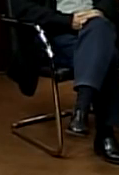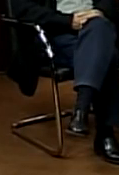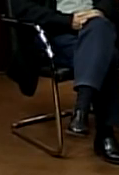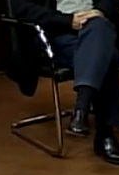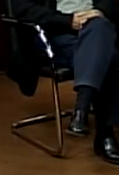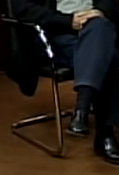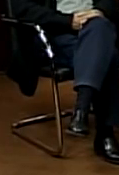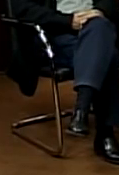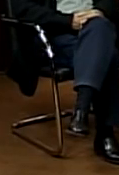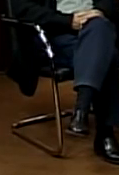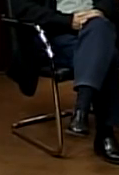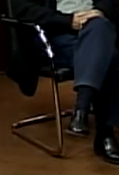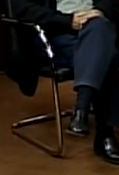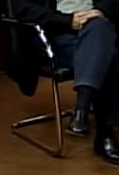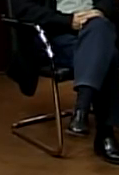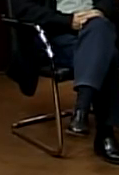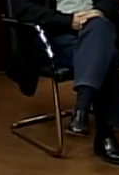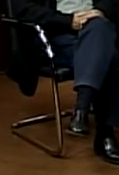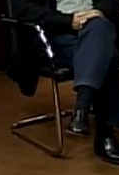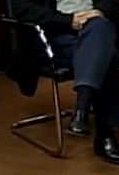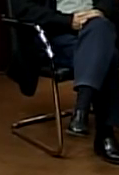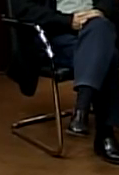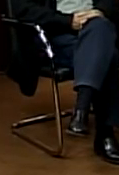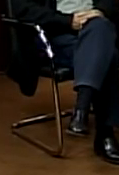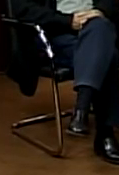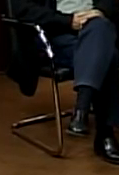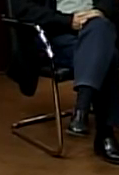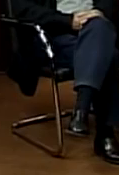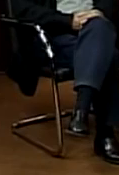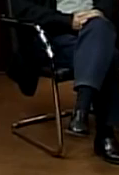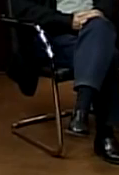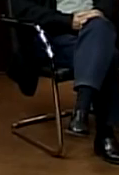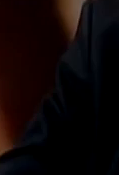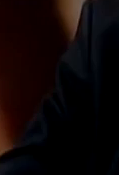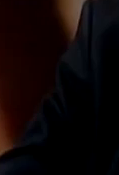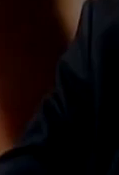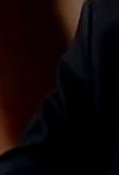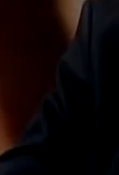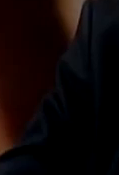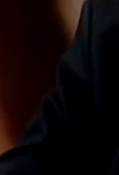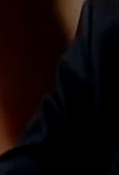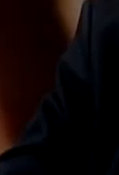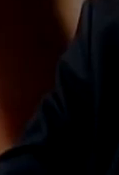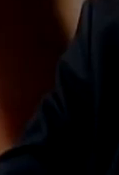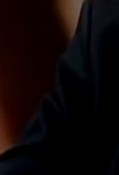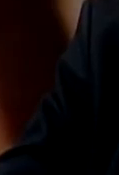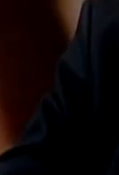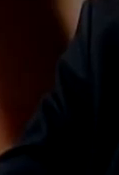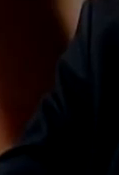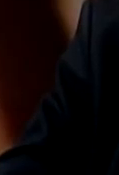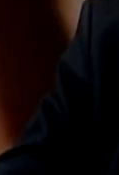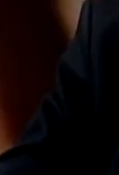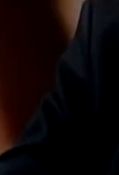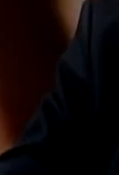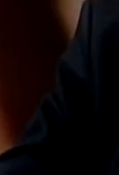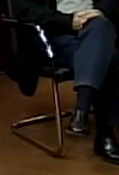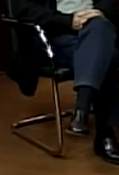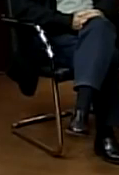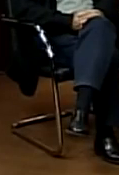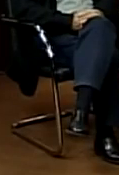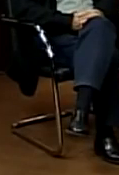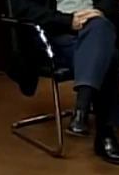realizada pelo Ministério da Saúde. São nossos convidados no programa de hoje, Dirceu Greco, diretor do Departamento de DST